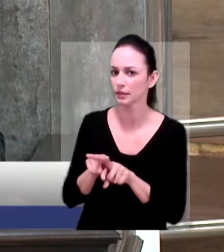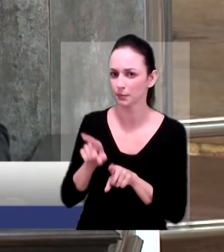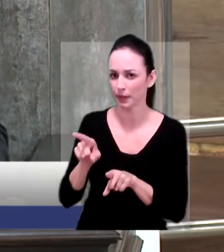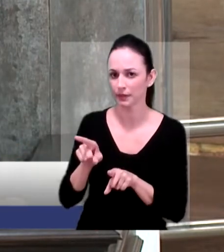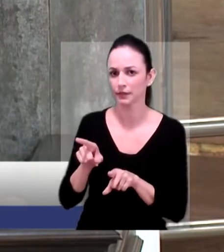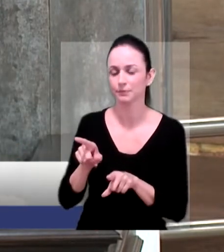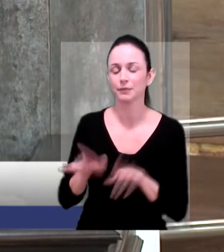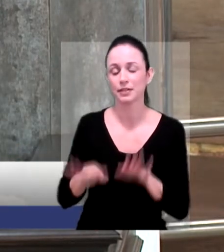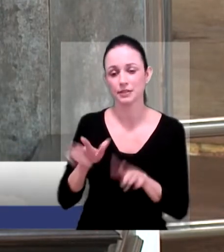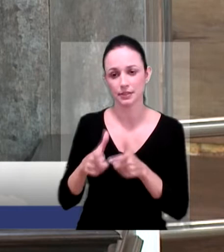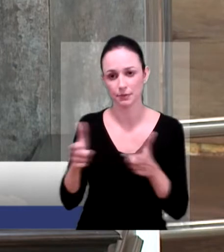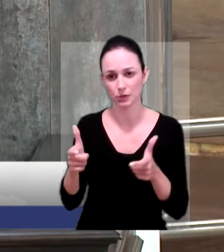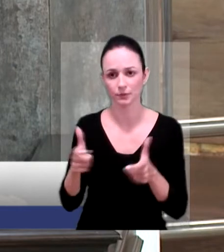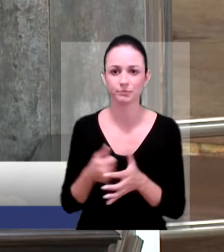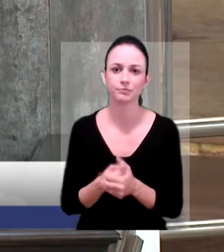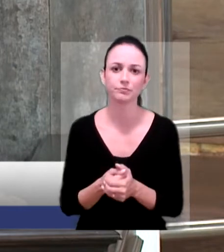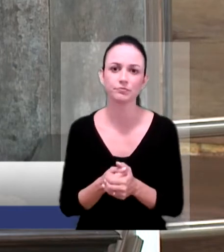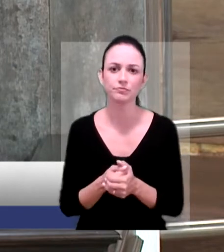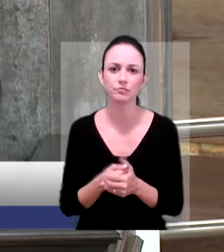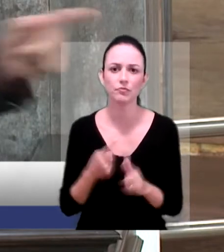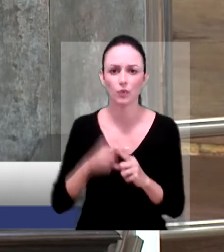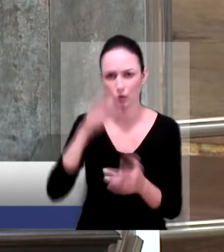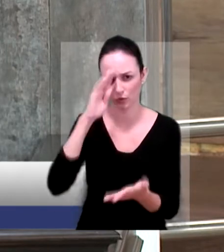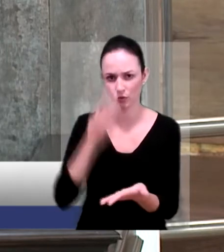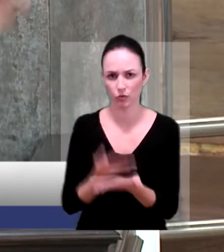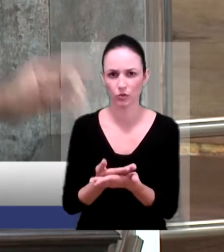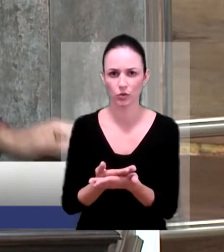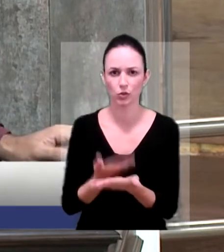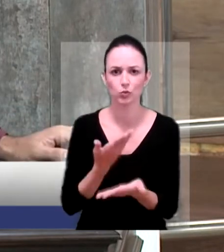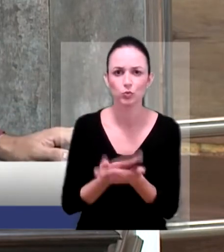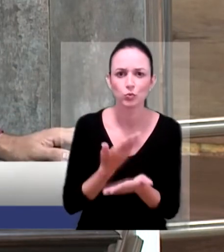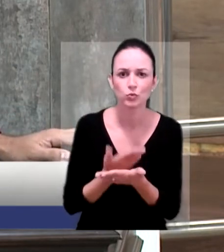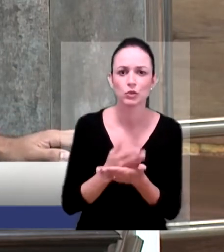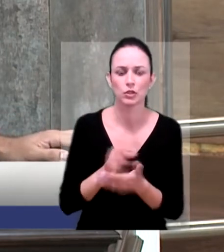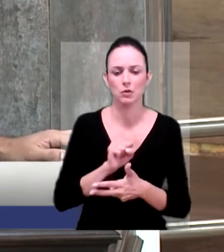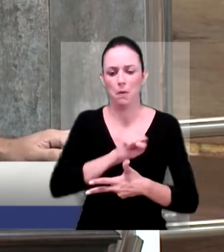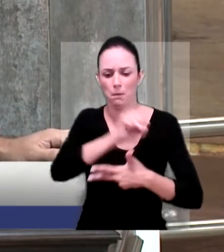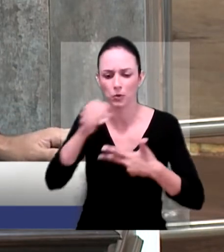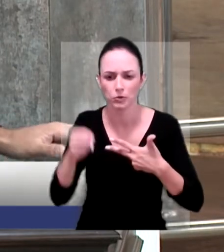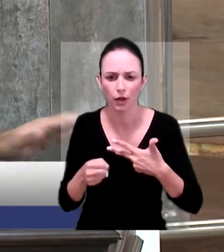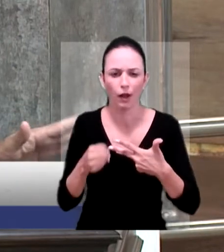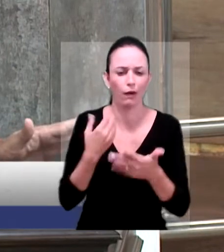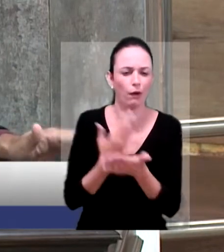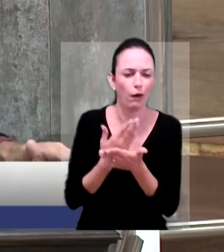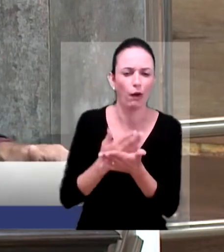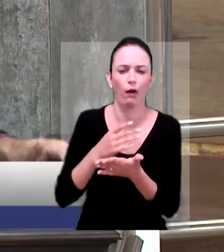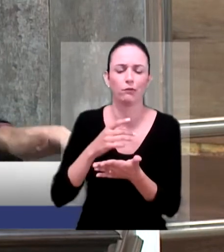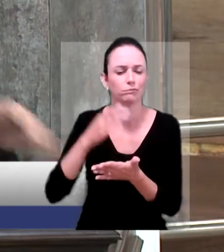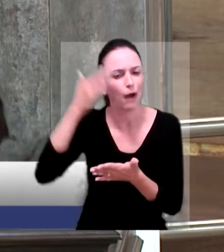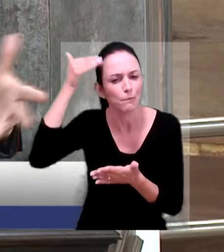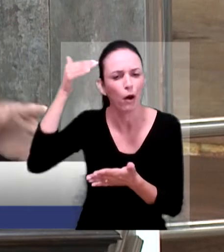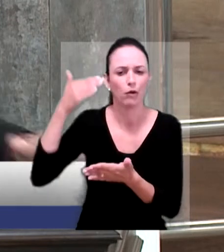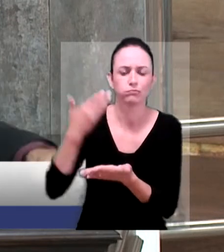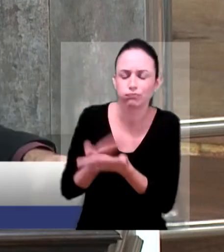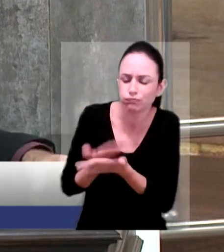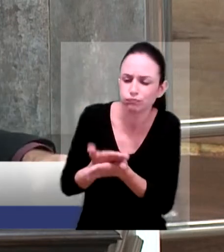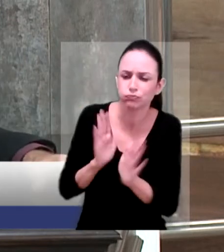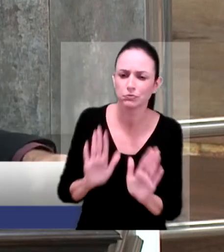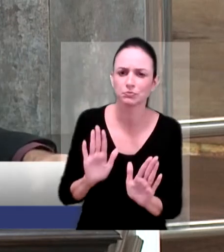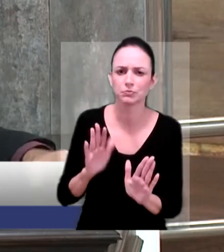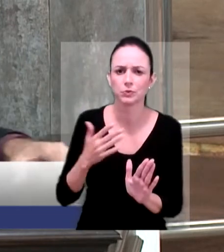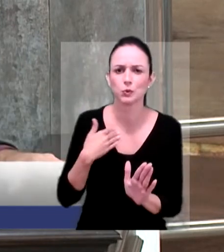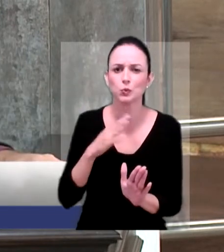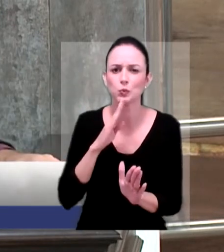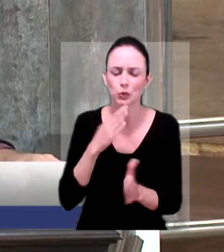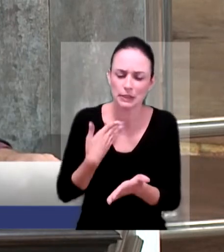por crença e convicção de estudo dos três poderes, Montesquieu, tudo aquilo que eu já convencido de que estou, na teoria estudei e